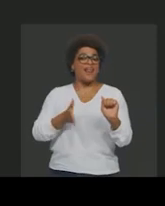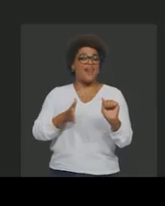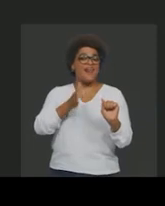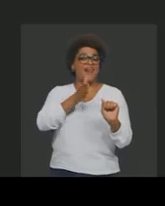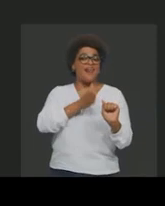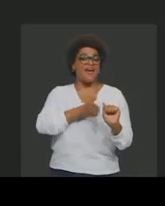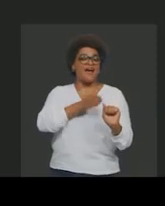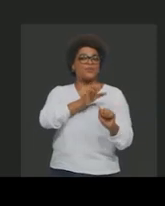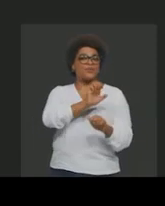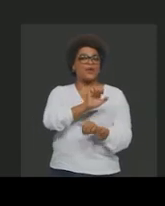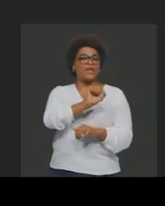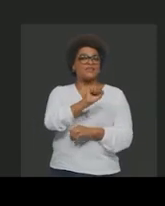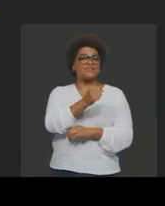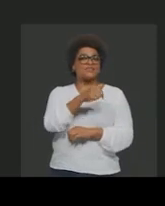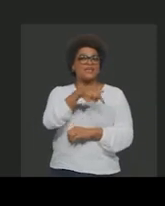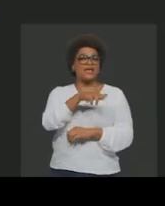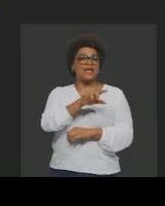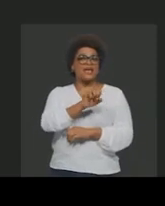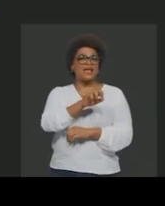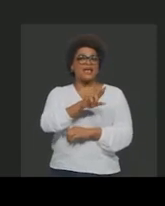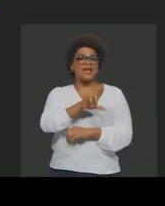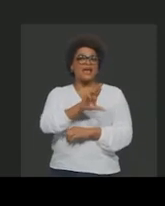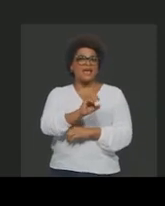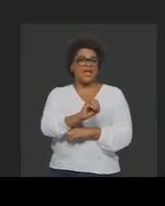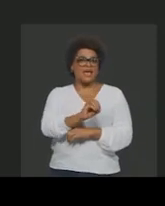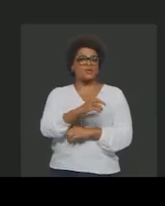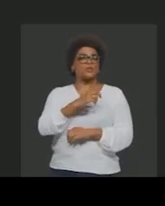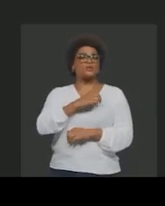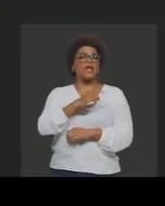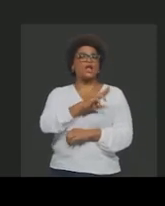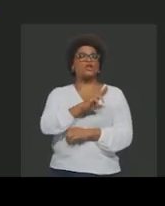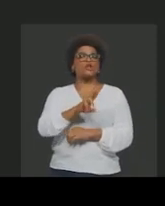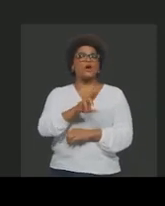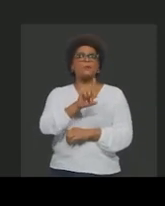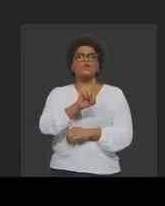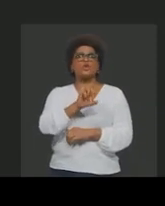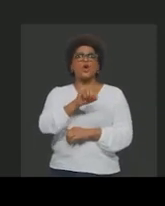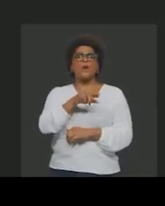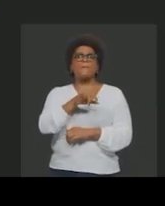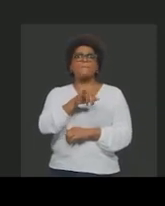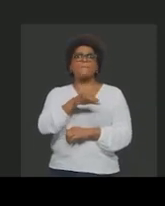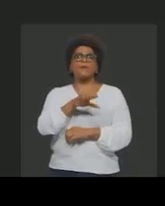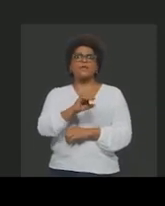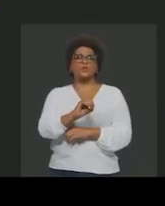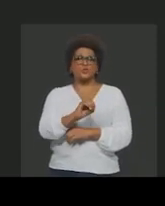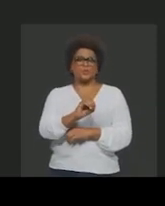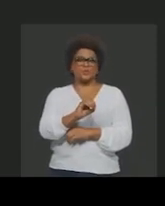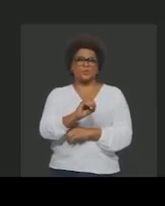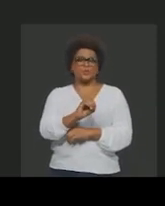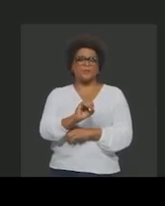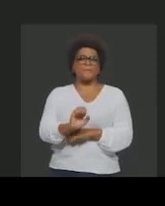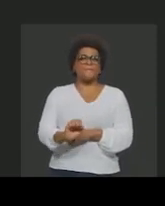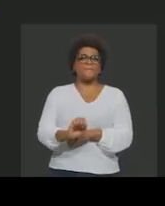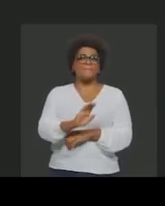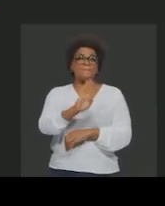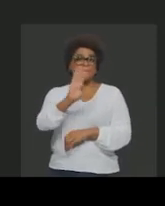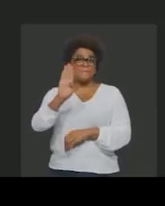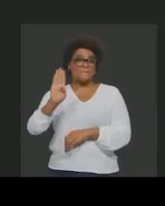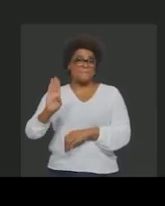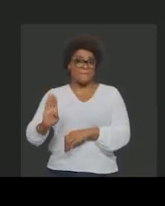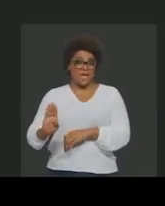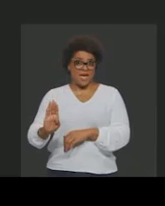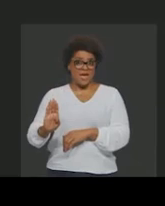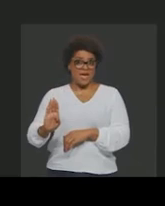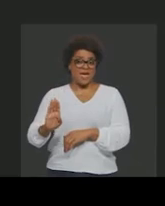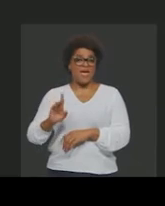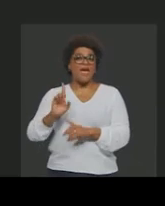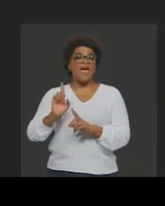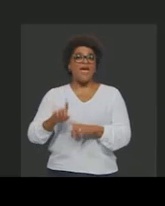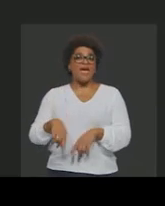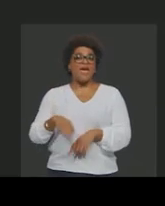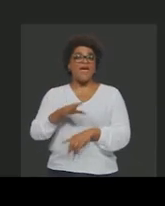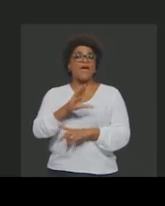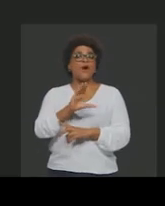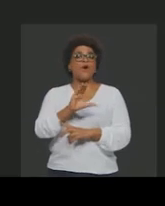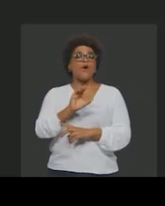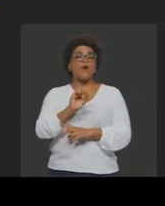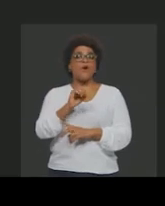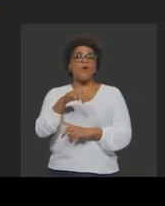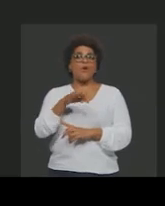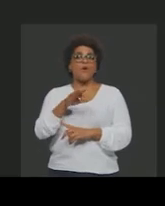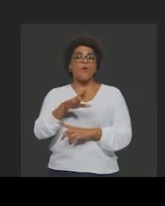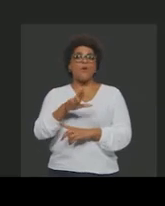x. O B, que é o conjunto de chegada, é chamado contradomínio, que são os valores de